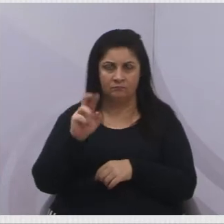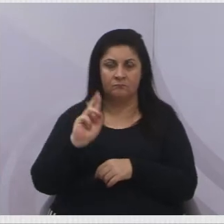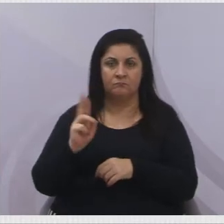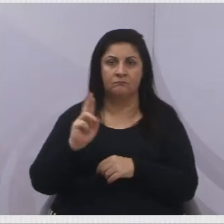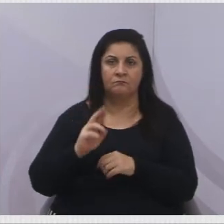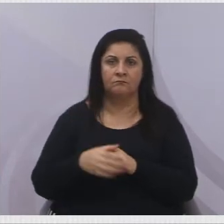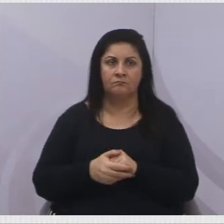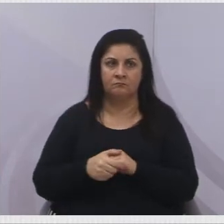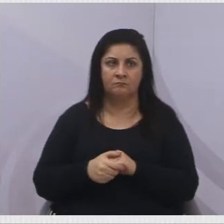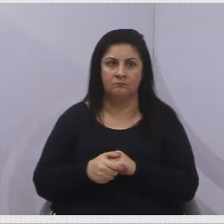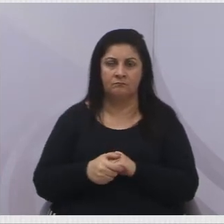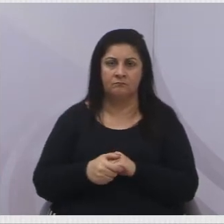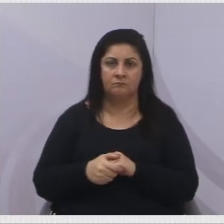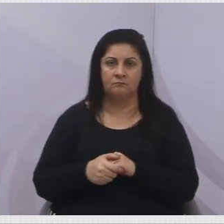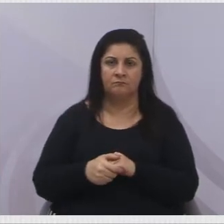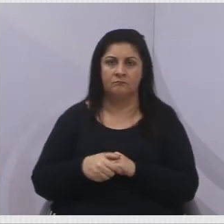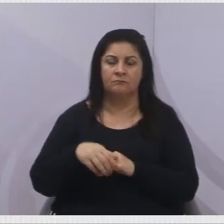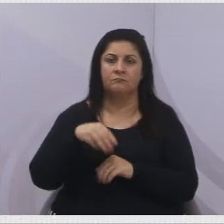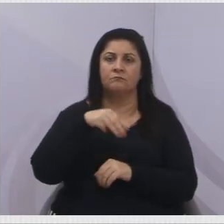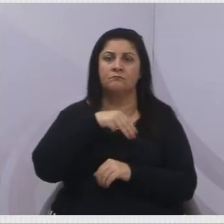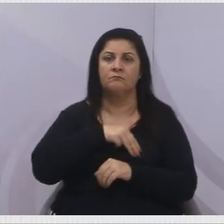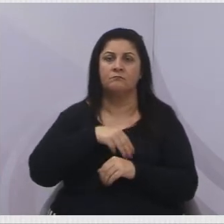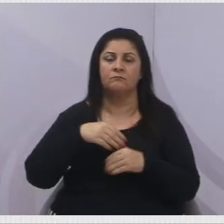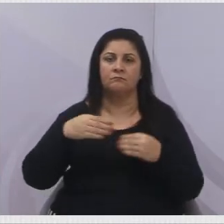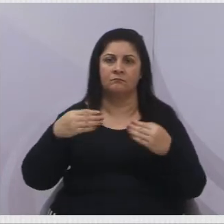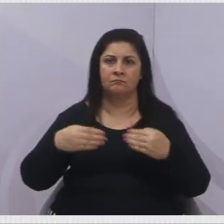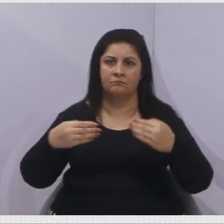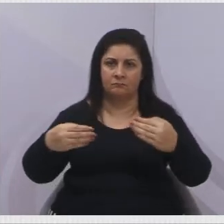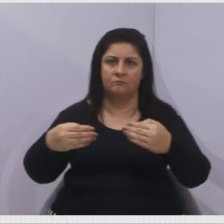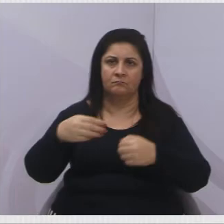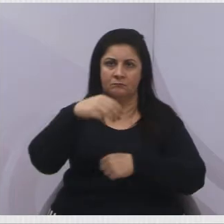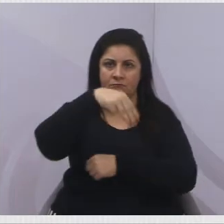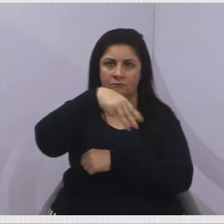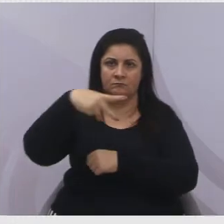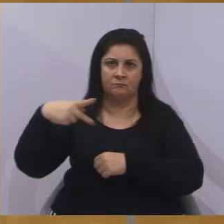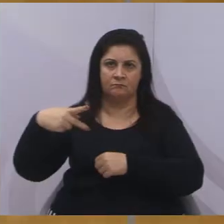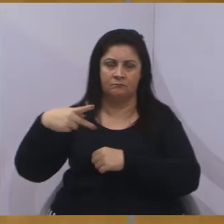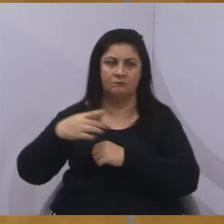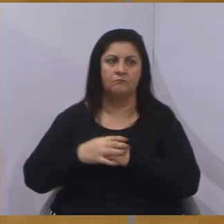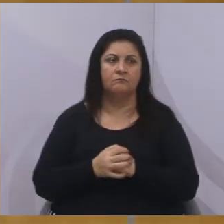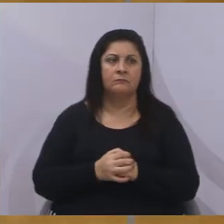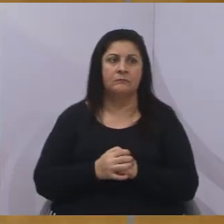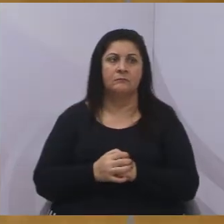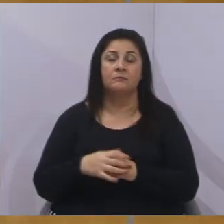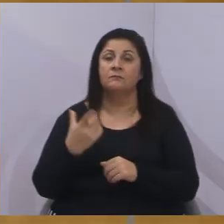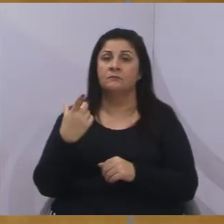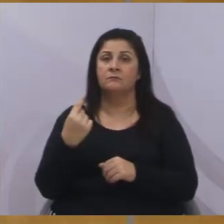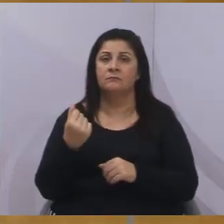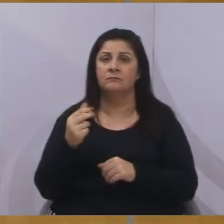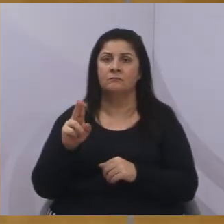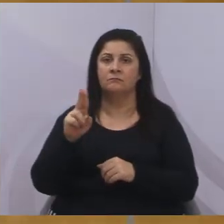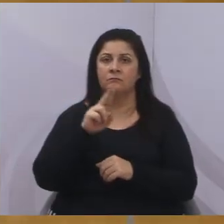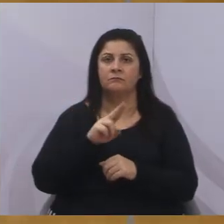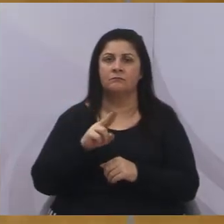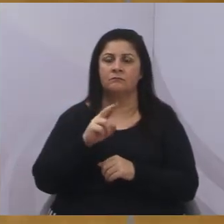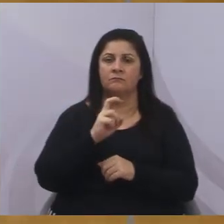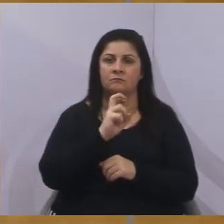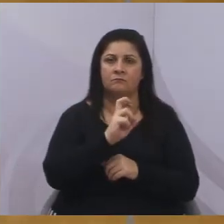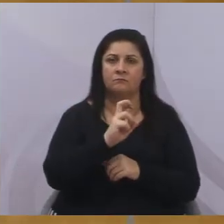104.371 do Ministério Público, e deste recurso gastamos R$